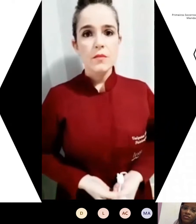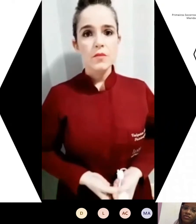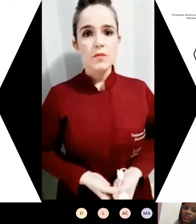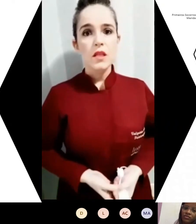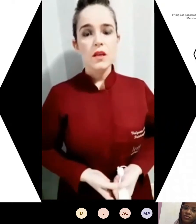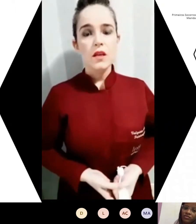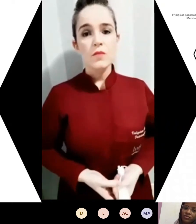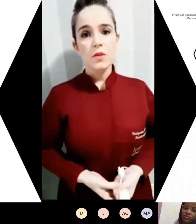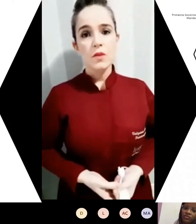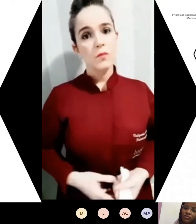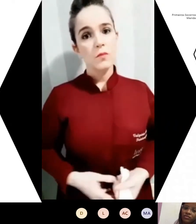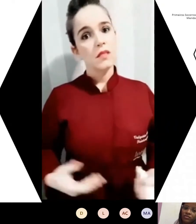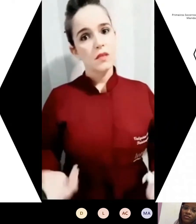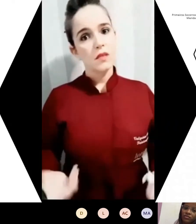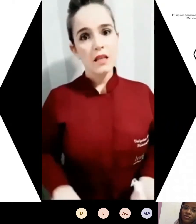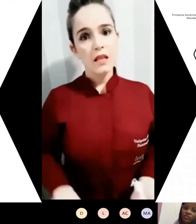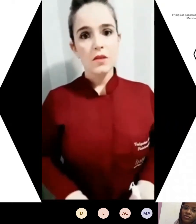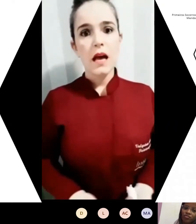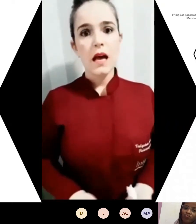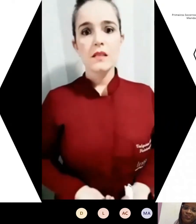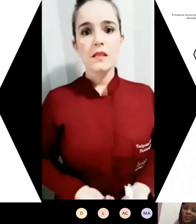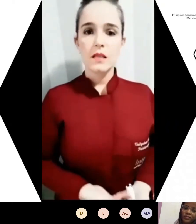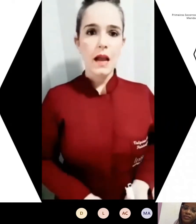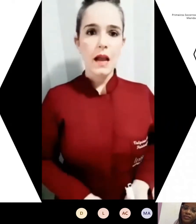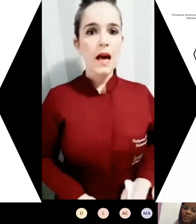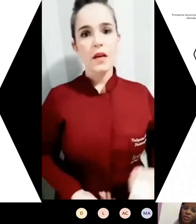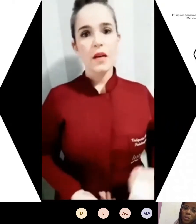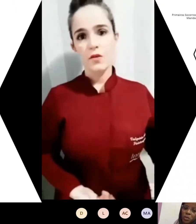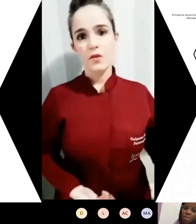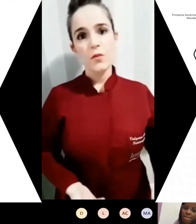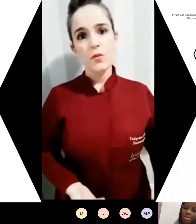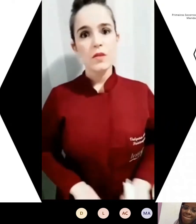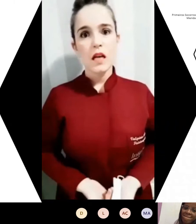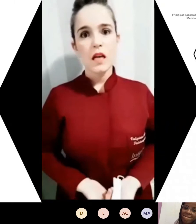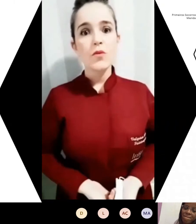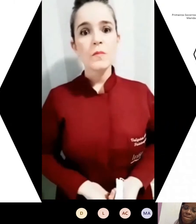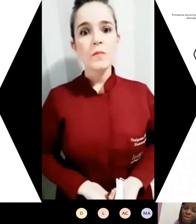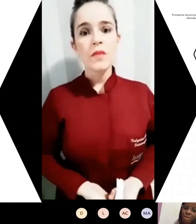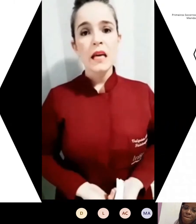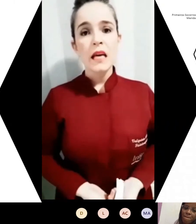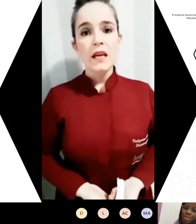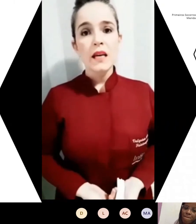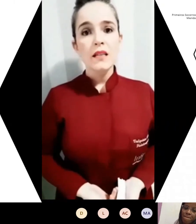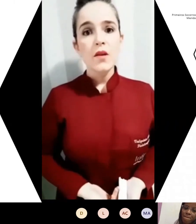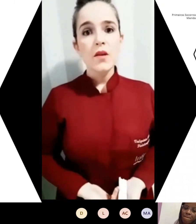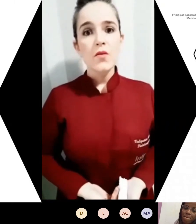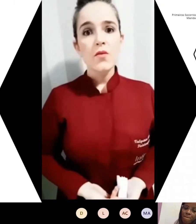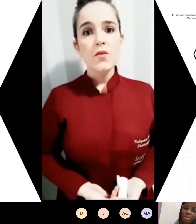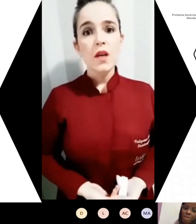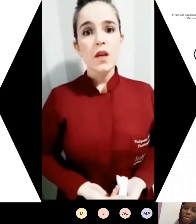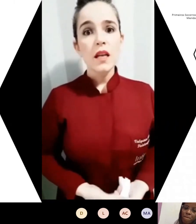Nós sabemos que algumas pessoas precisam sair das suas casas para trabalhar, para resolver alguma coisa na rua.